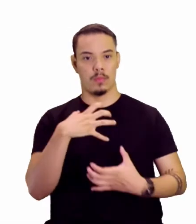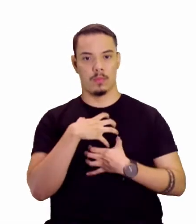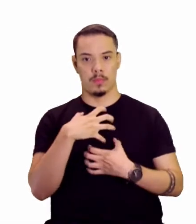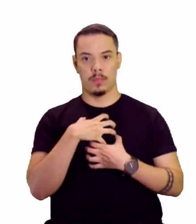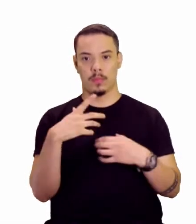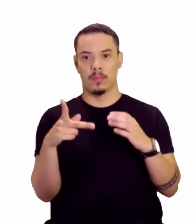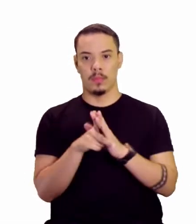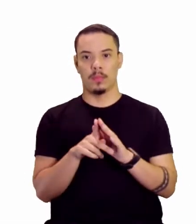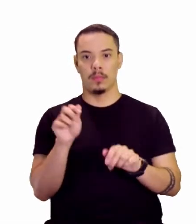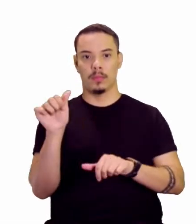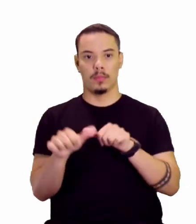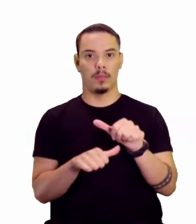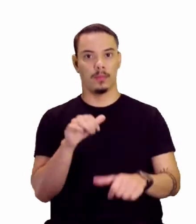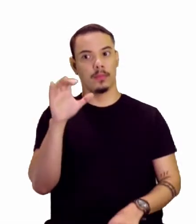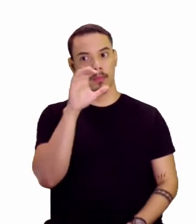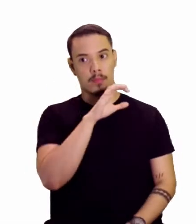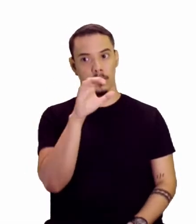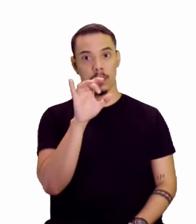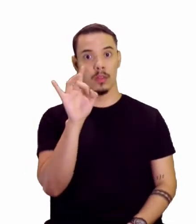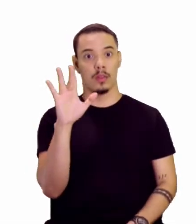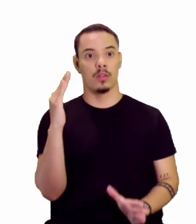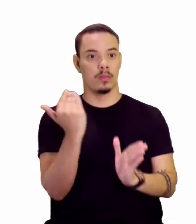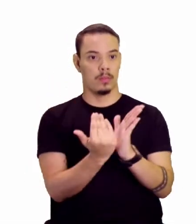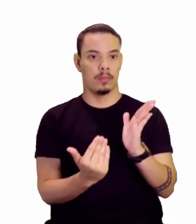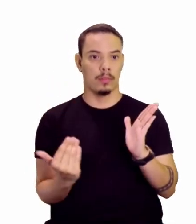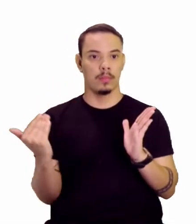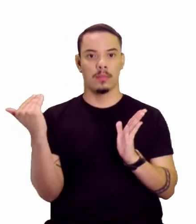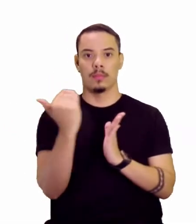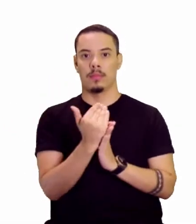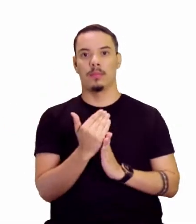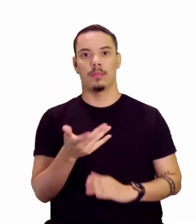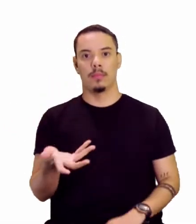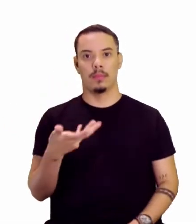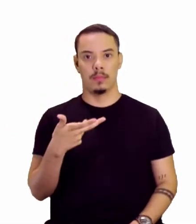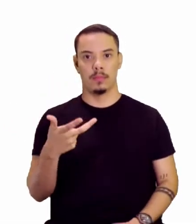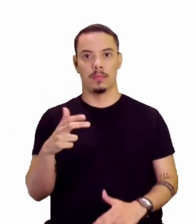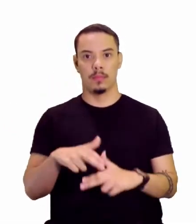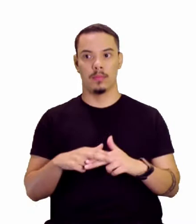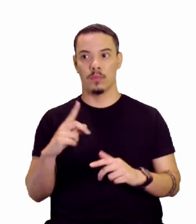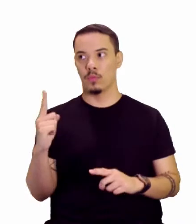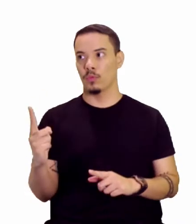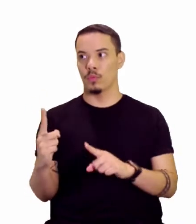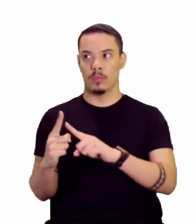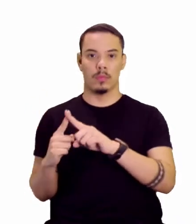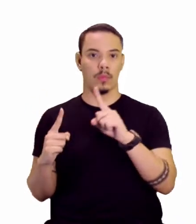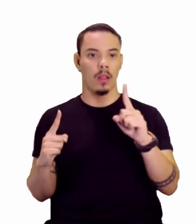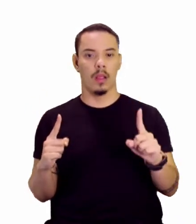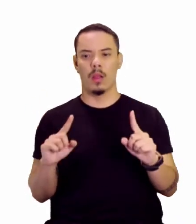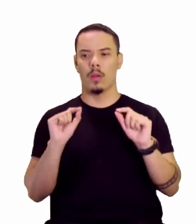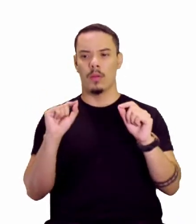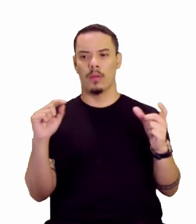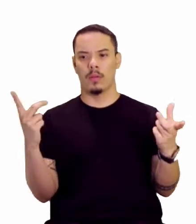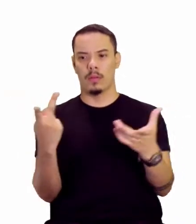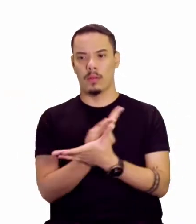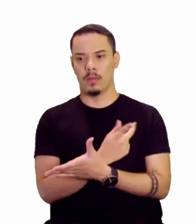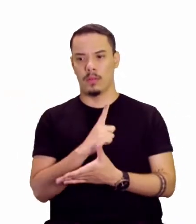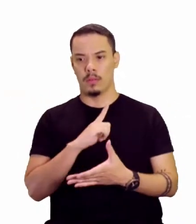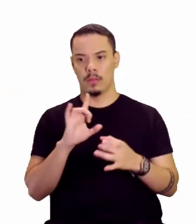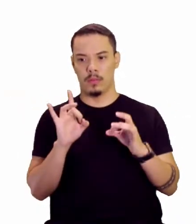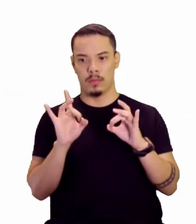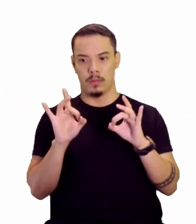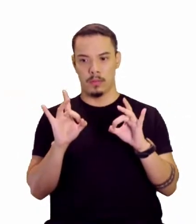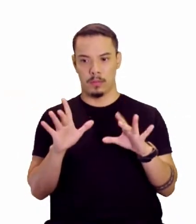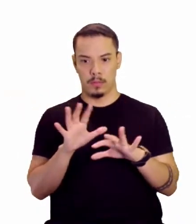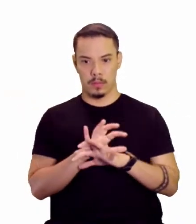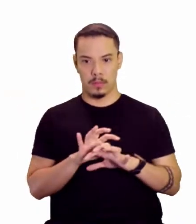nossa modificação de velocidade, nosso aumento de velocidade, né? Então, é desse ponto para cá. Mas o que aconteceu aqui, ó? Ela foi lançada